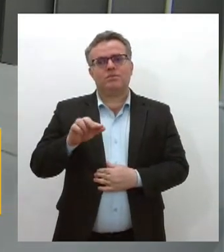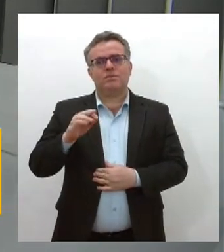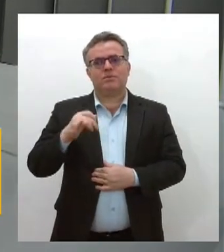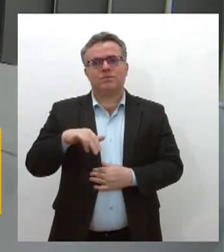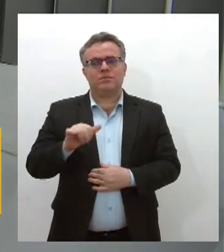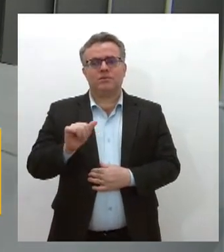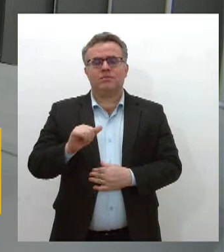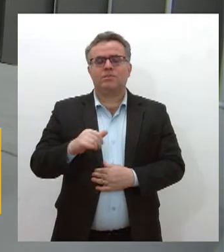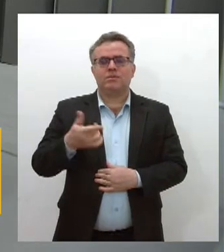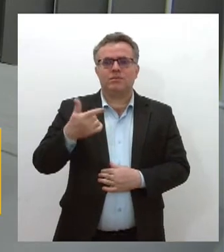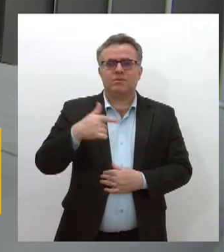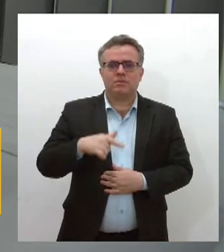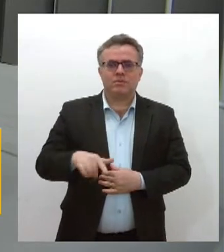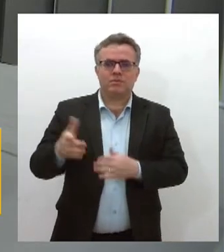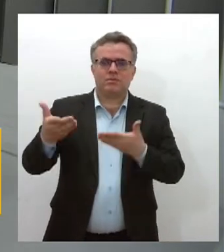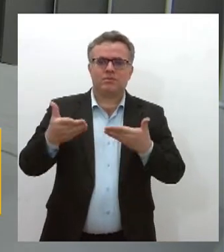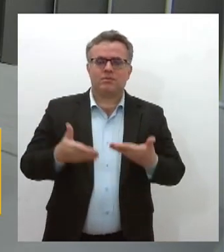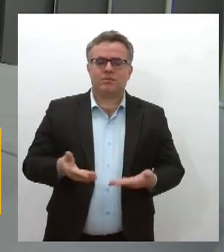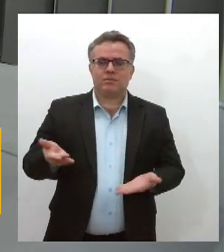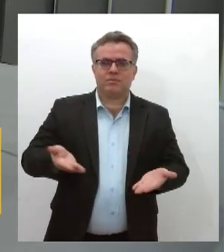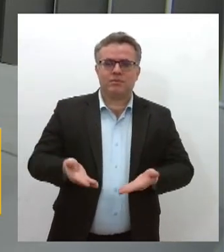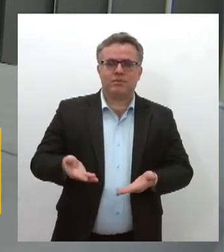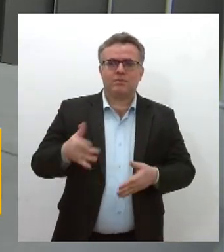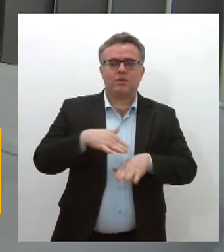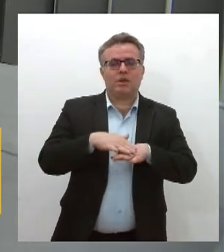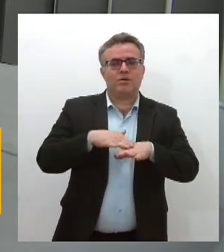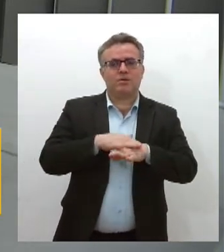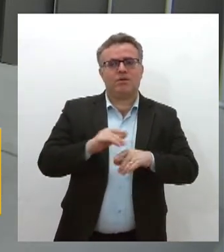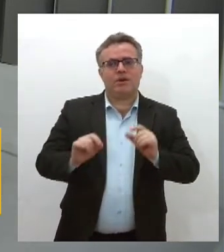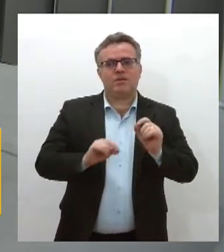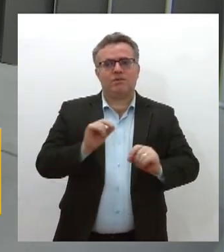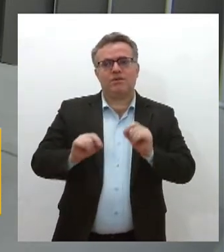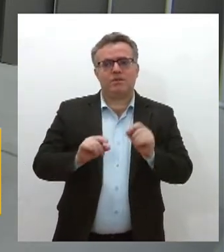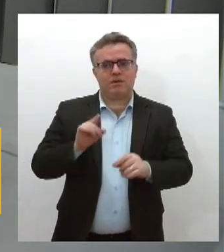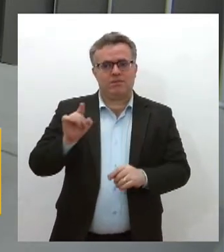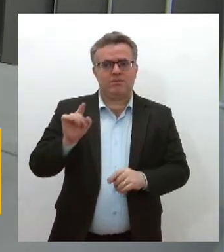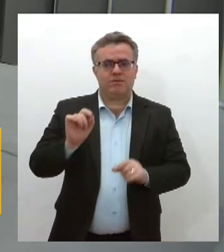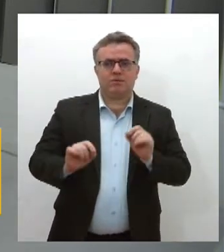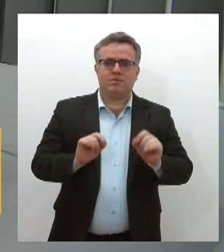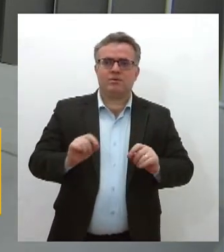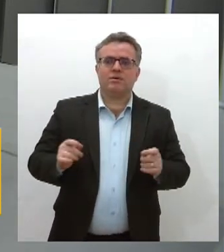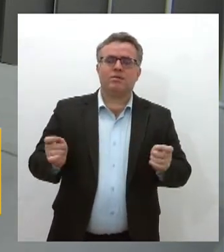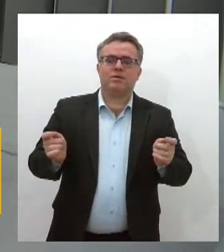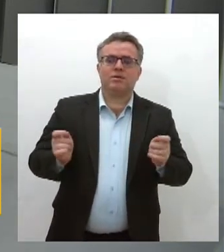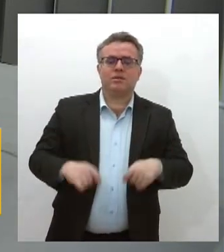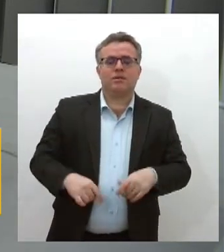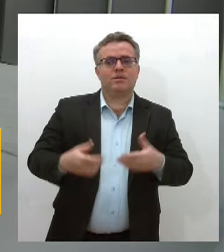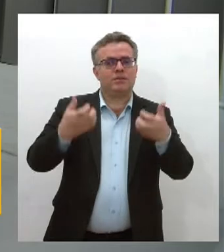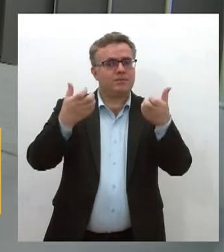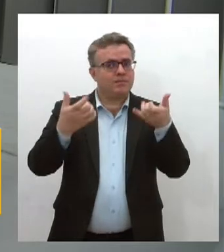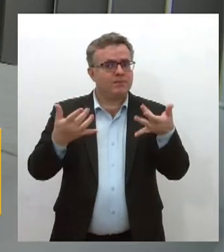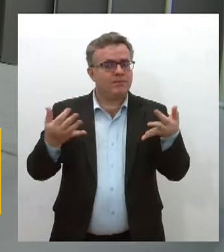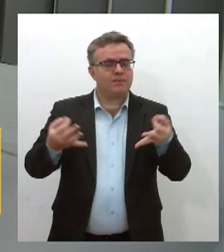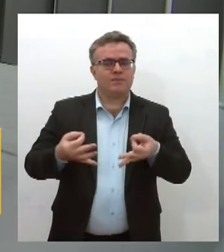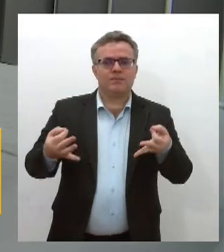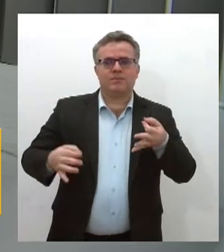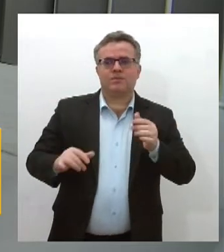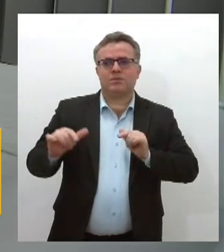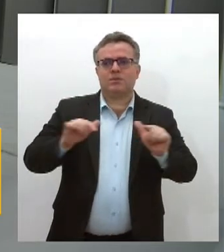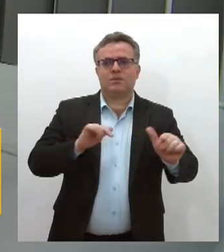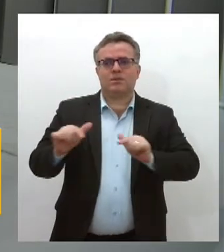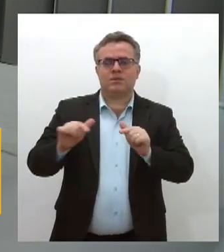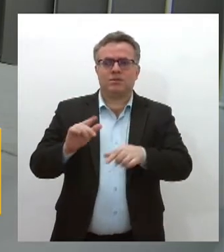mais uma vez, seja bem-vinda. Vamos retomar o nosso bate-papo. Eu puxei o gancho exatamente desse trabalho dos recenseadores, que